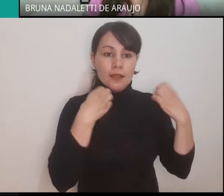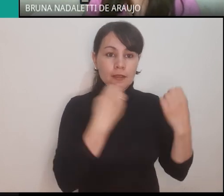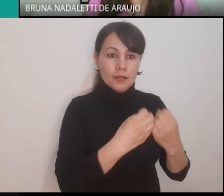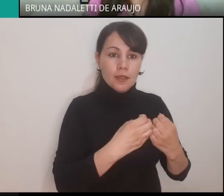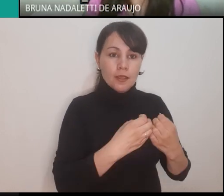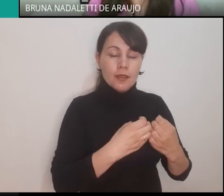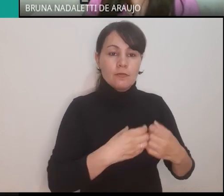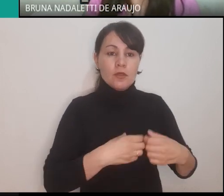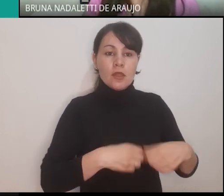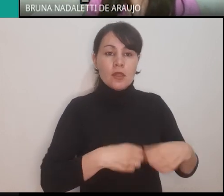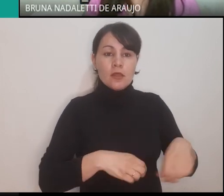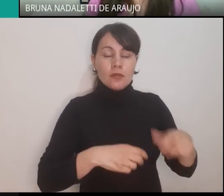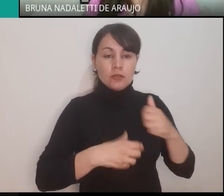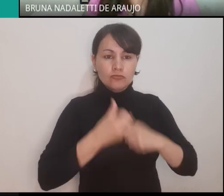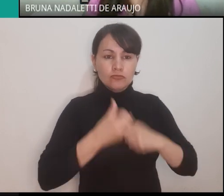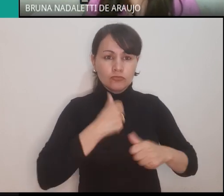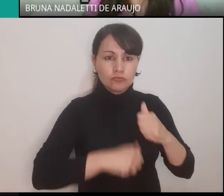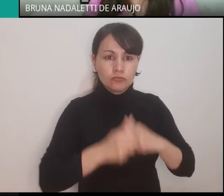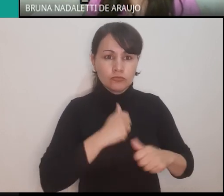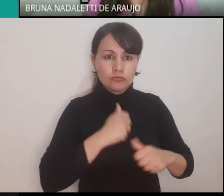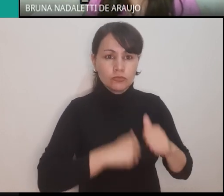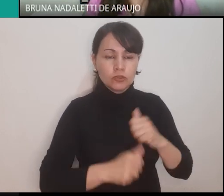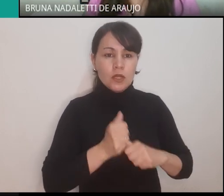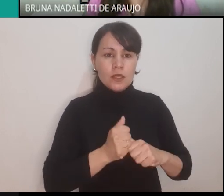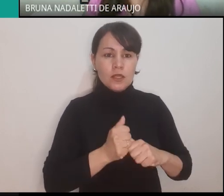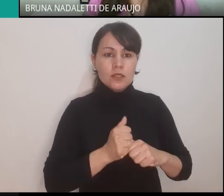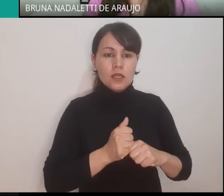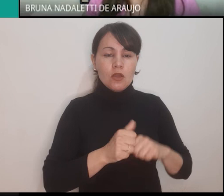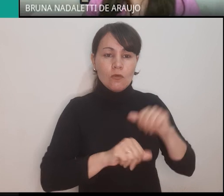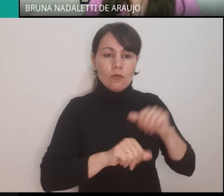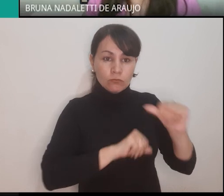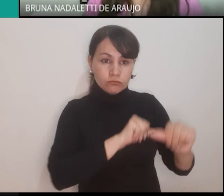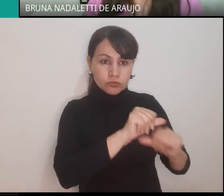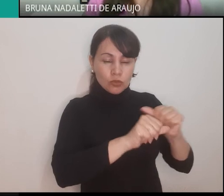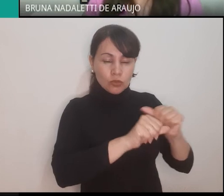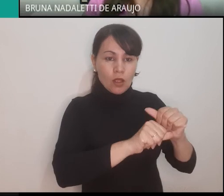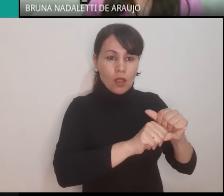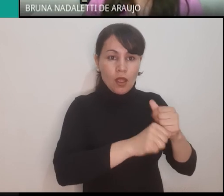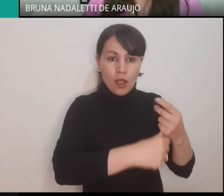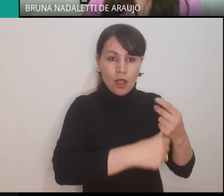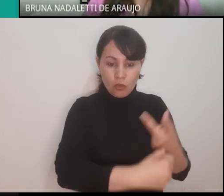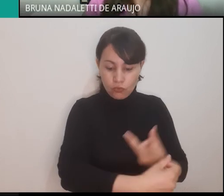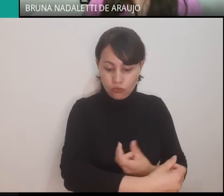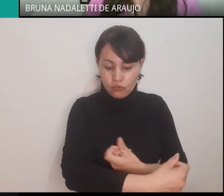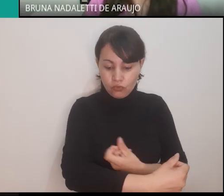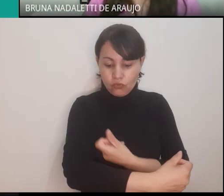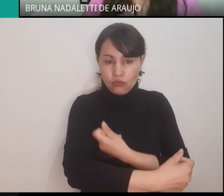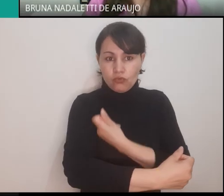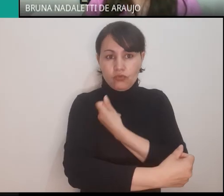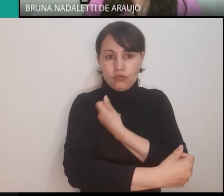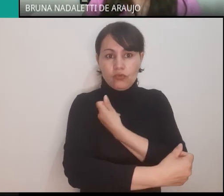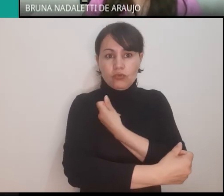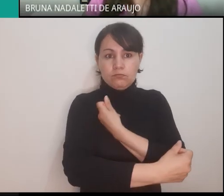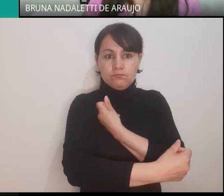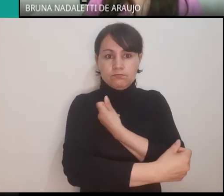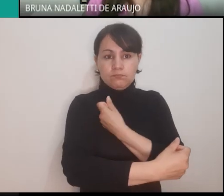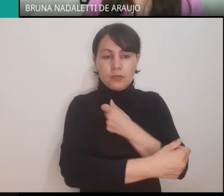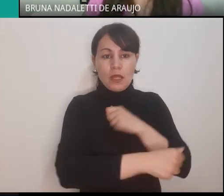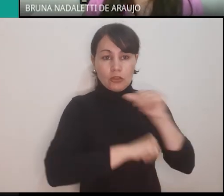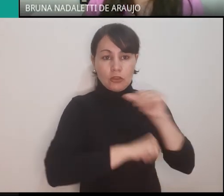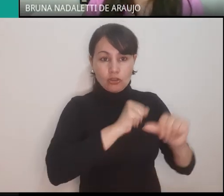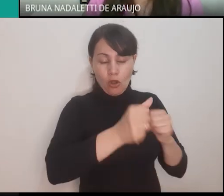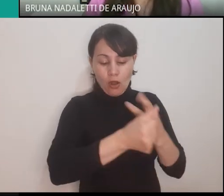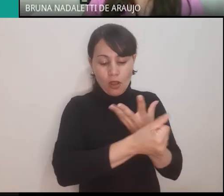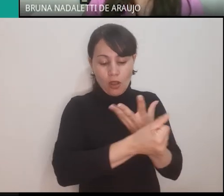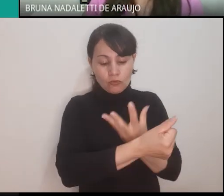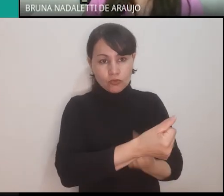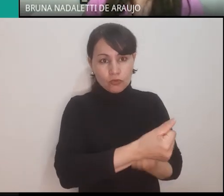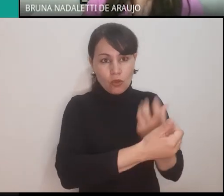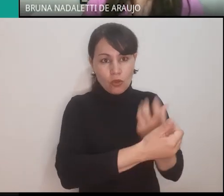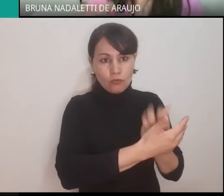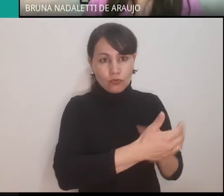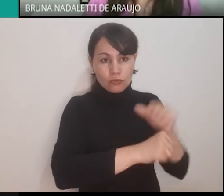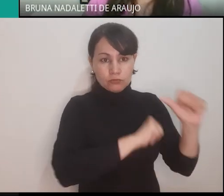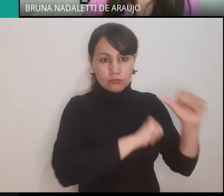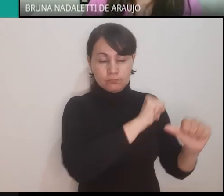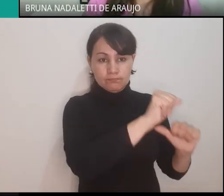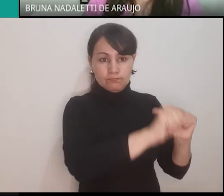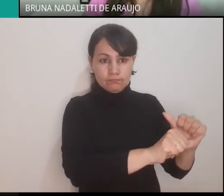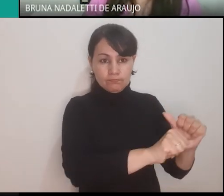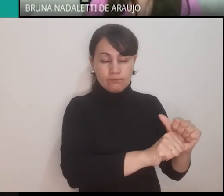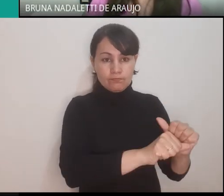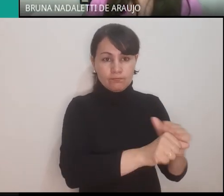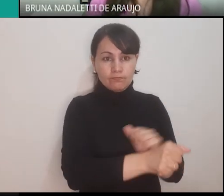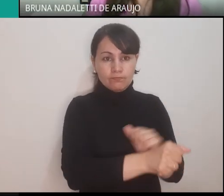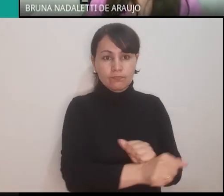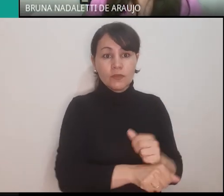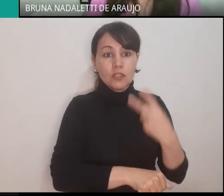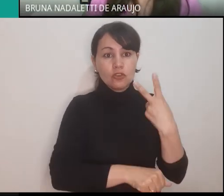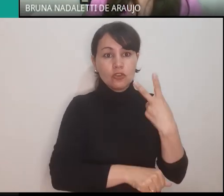de hemocomponente a cada transfusão, né, porque temos, então, catéteres com mais de 2 vias, sendo que uma